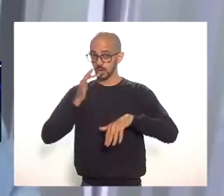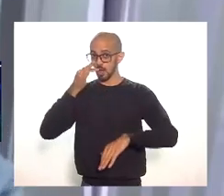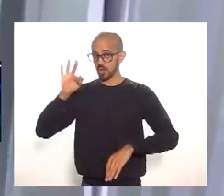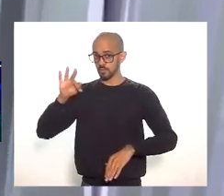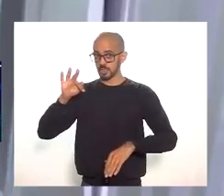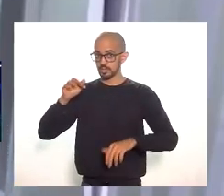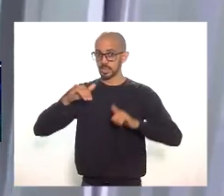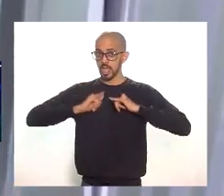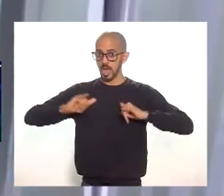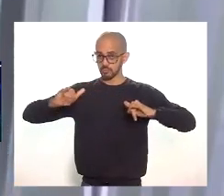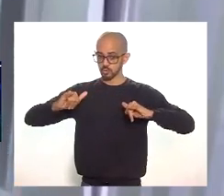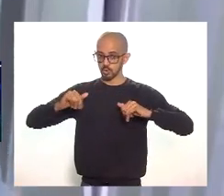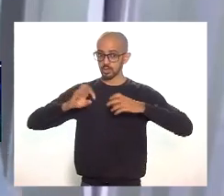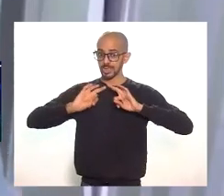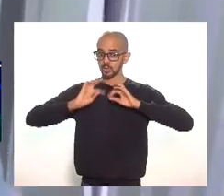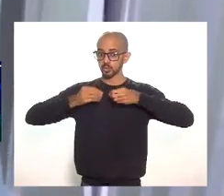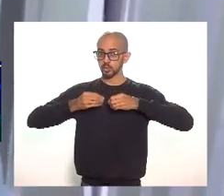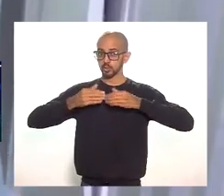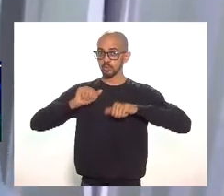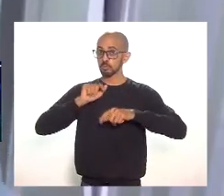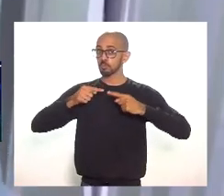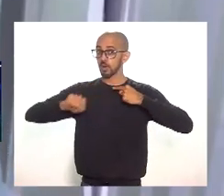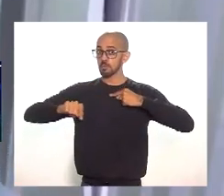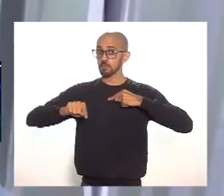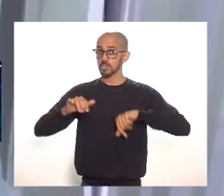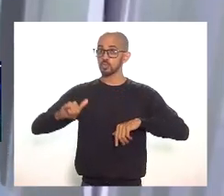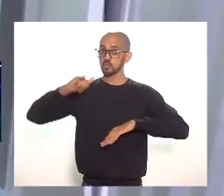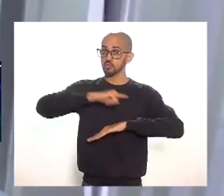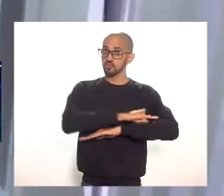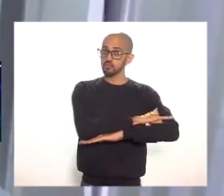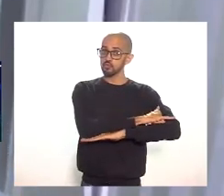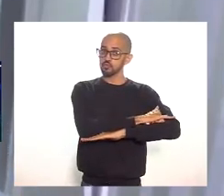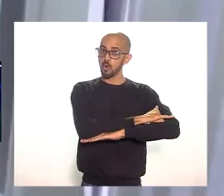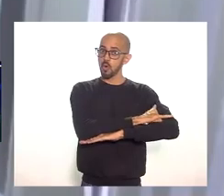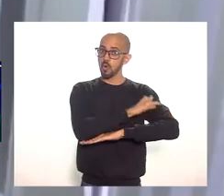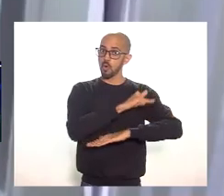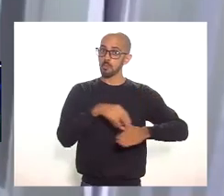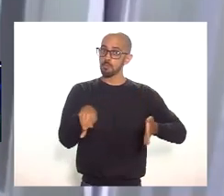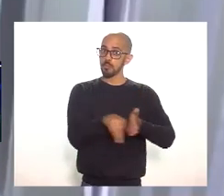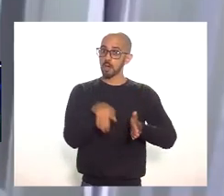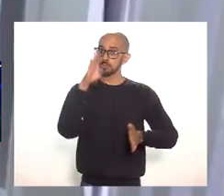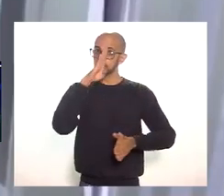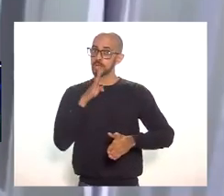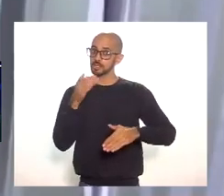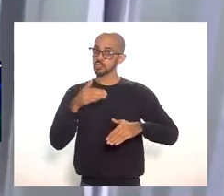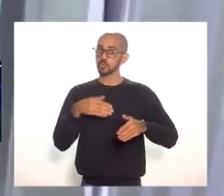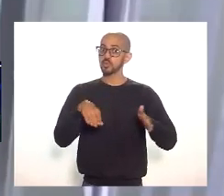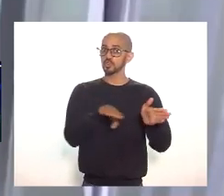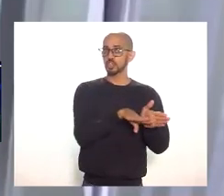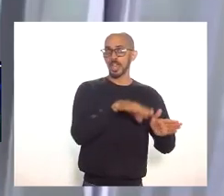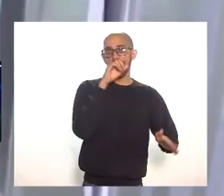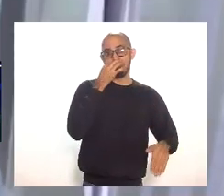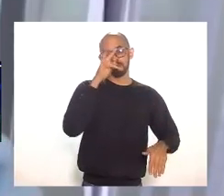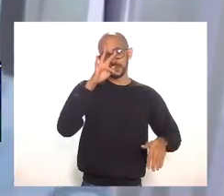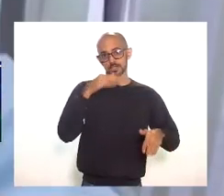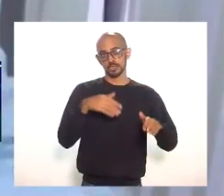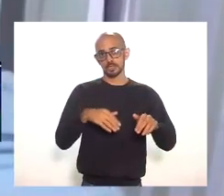comunicou que estão interditados os voos para a França provenientes do Brasil até segunda ordem,